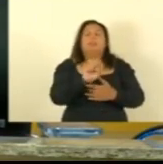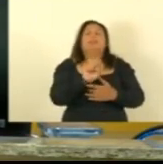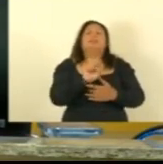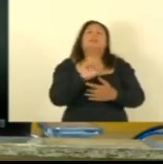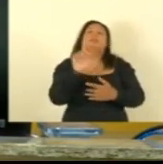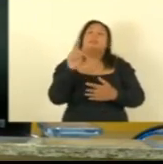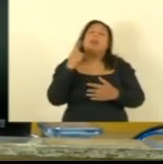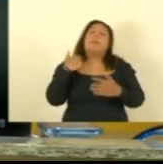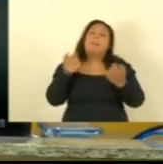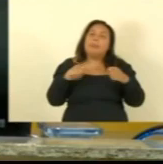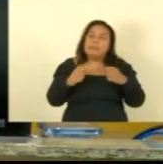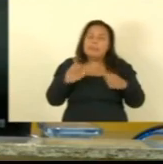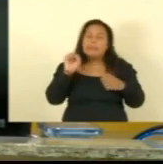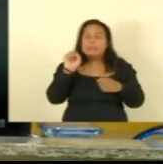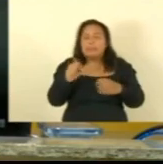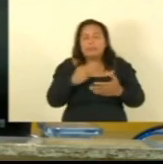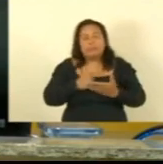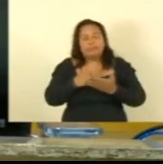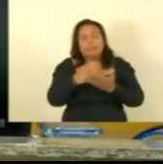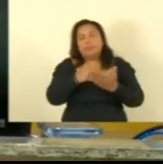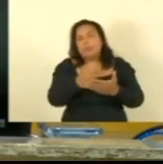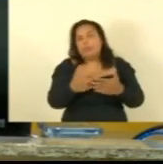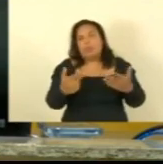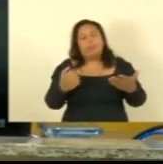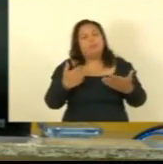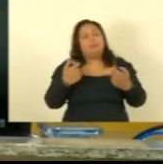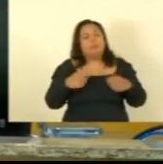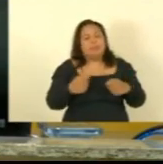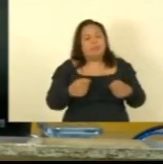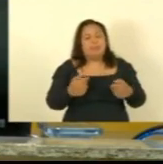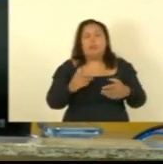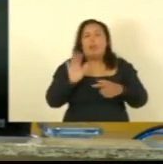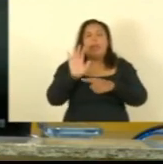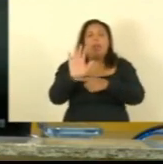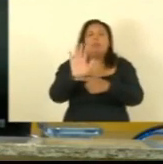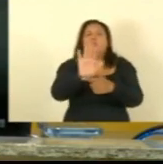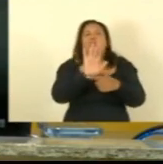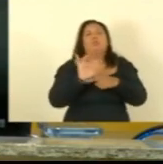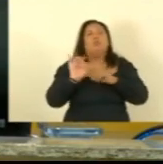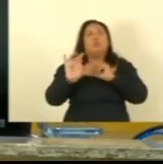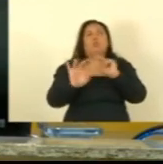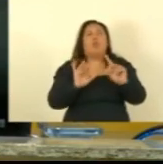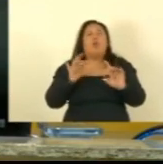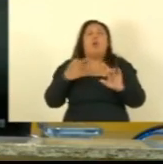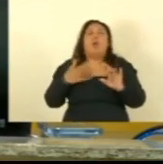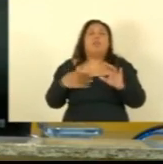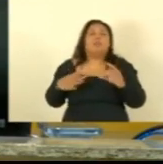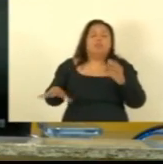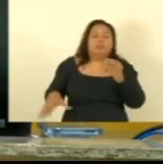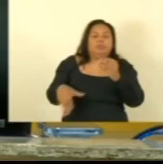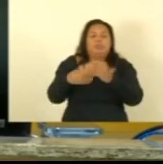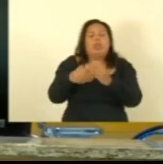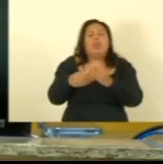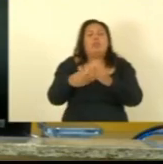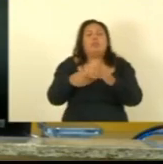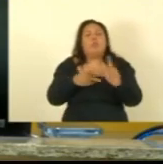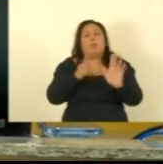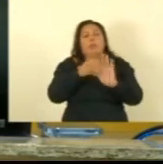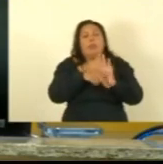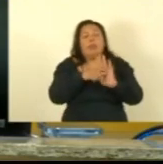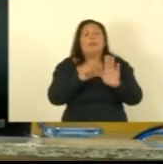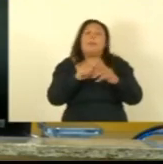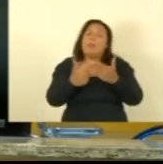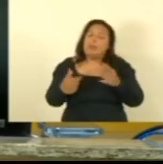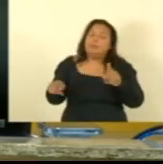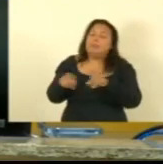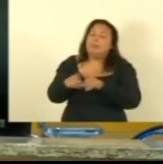eles precisam de muita ajuda. Ajuda não somente na implementação desses programas, como também ajuda